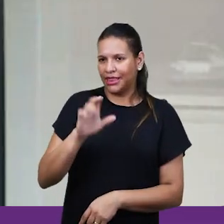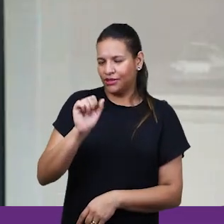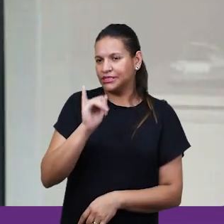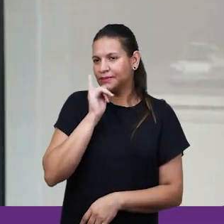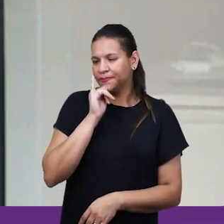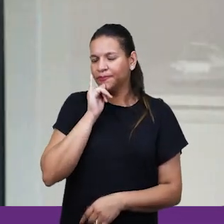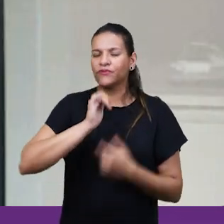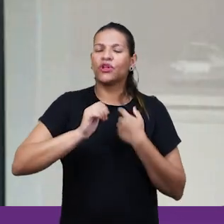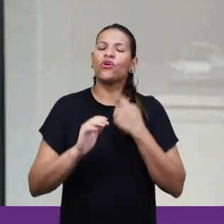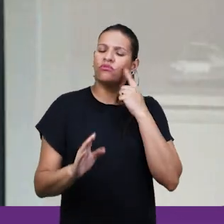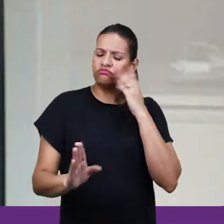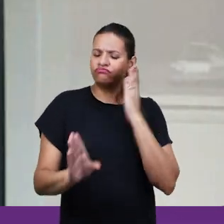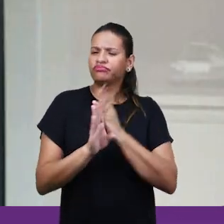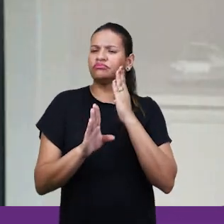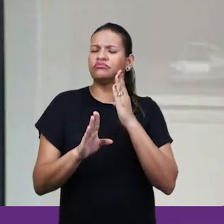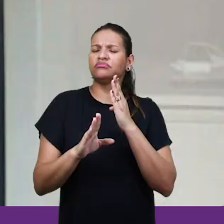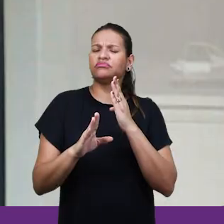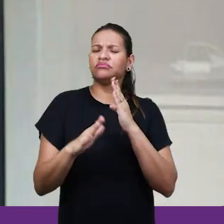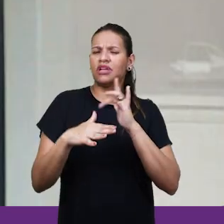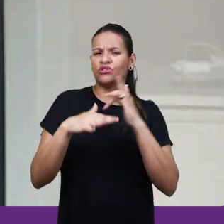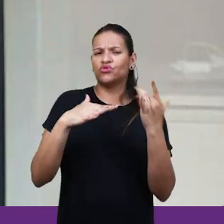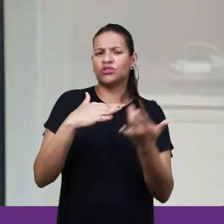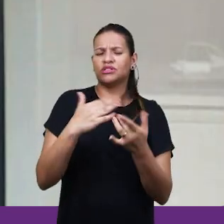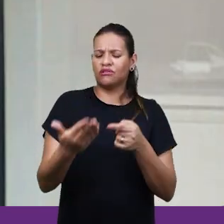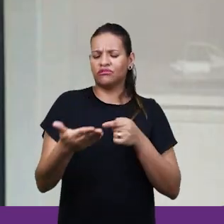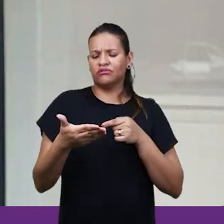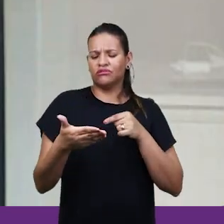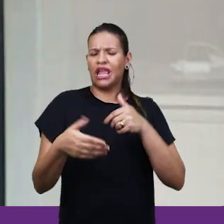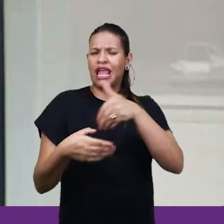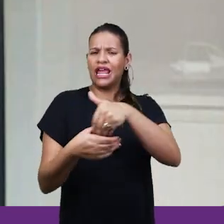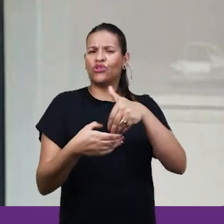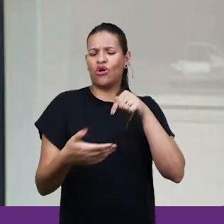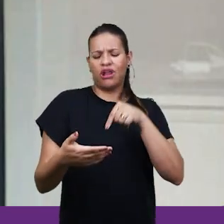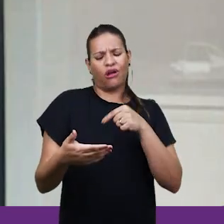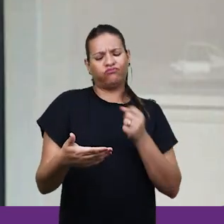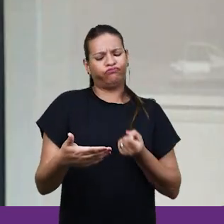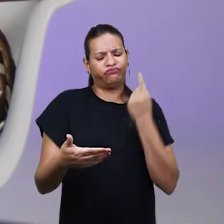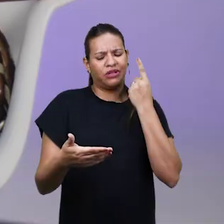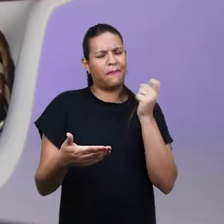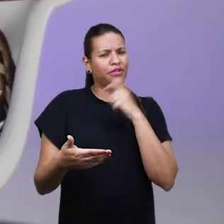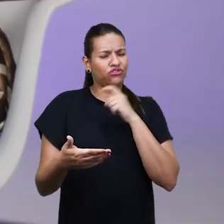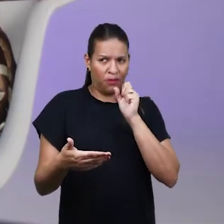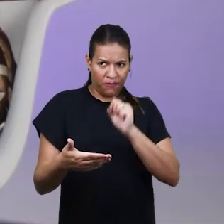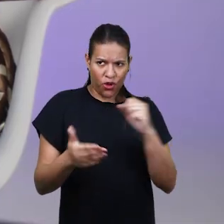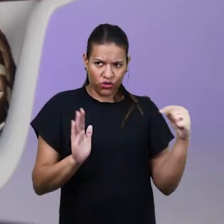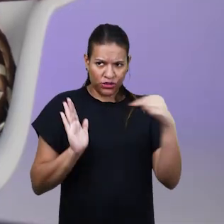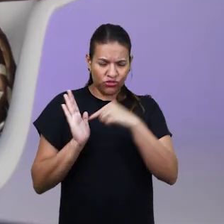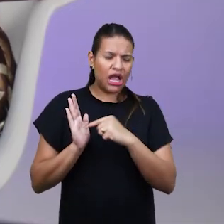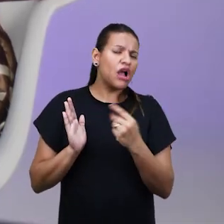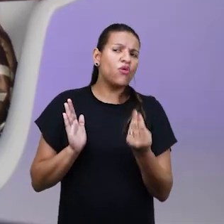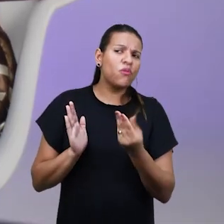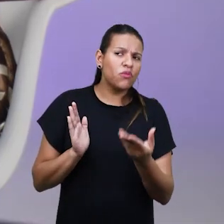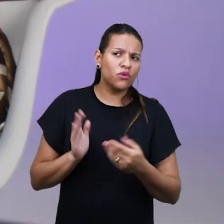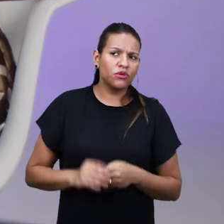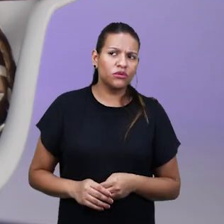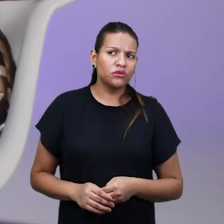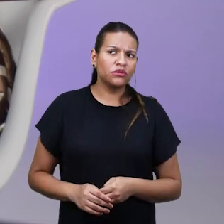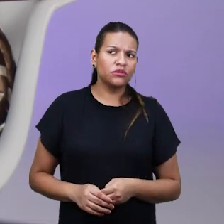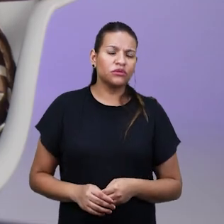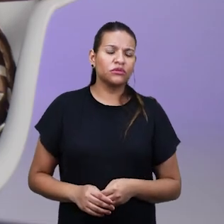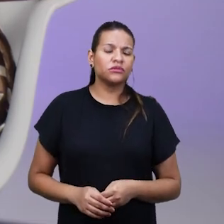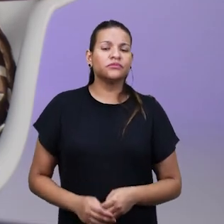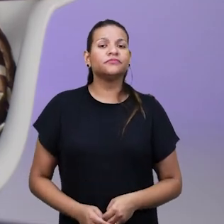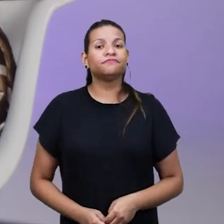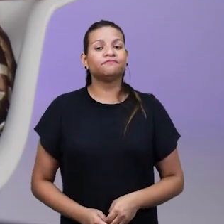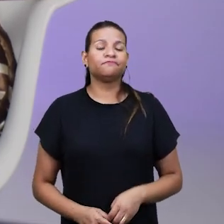mas, em contrapartida, exige esse nosso olhar mais educado mediaticamente. Então, doutor Matheus, por exemplo, identifiquei